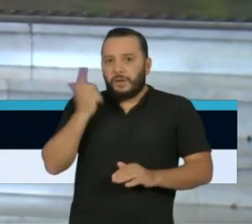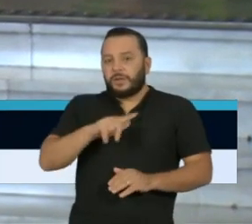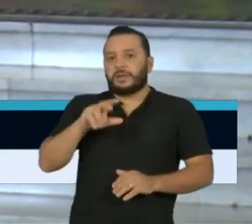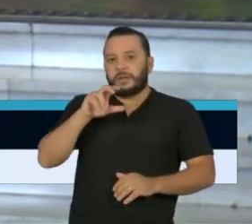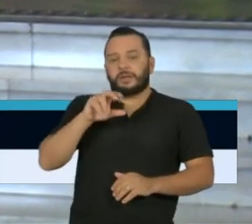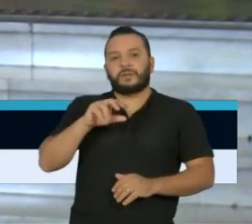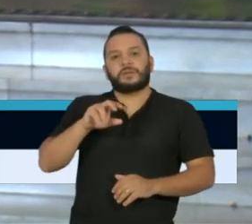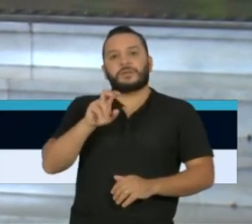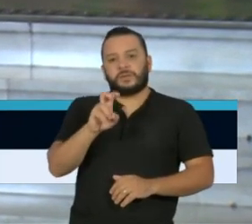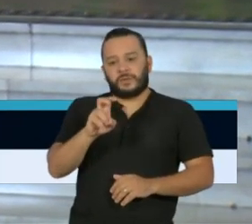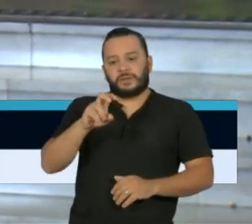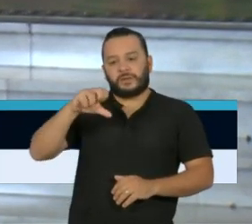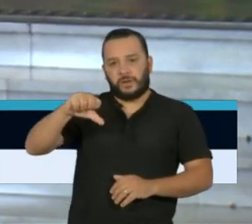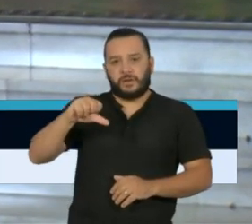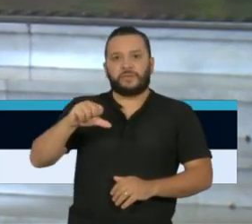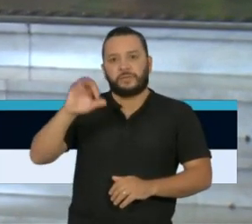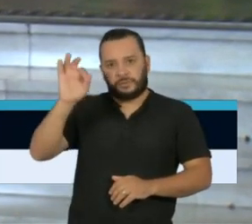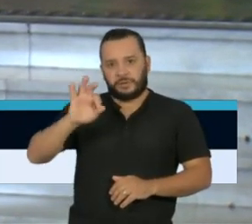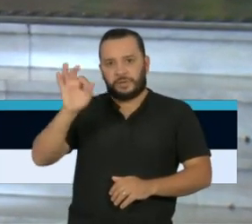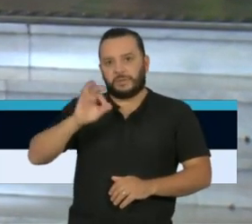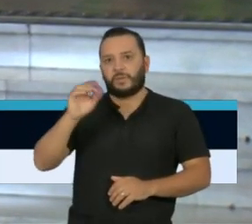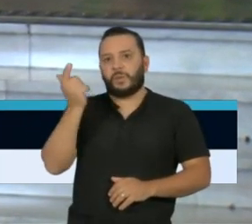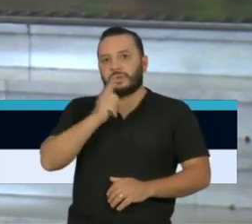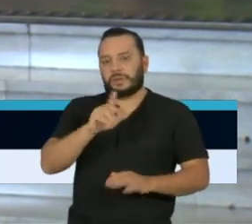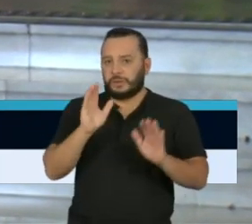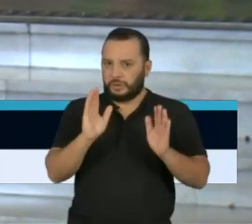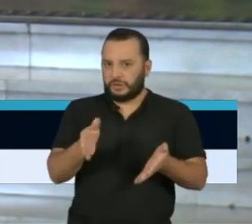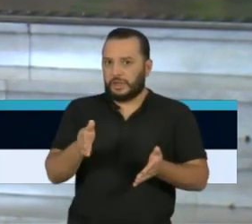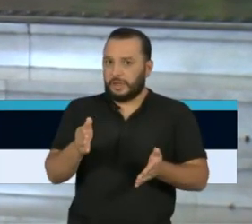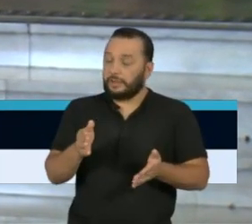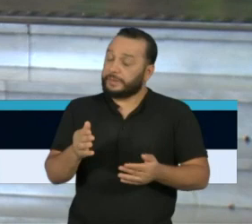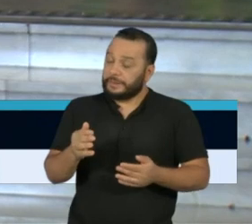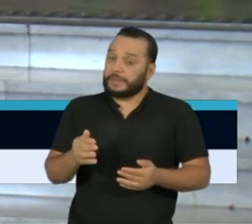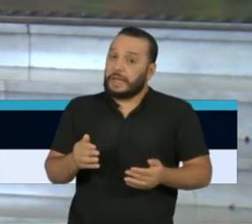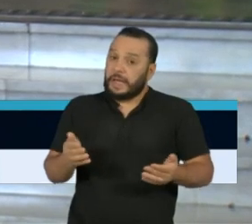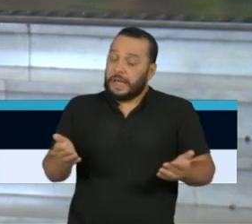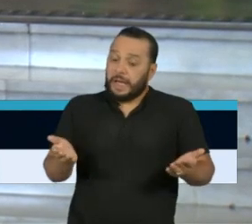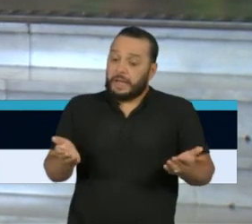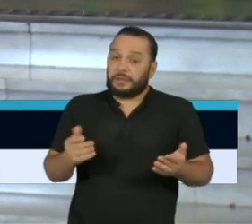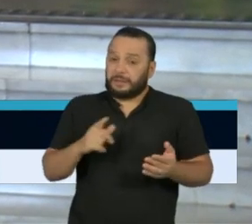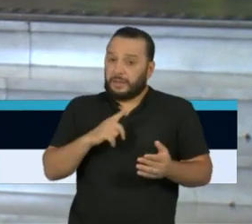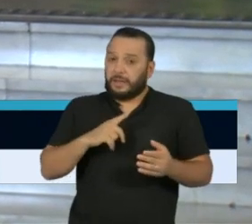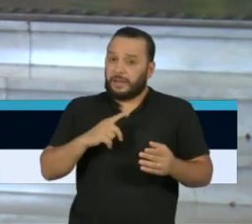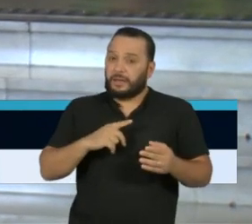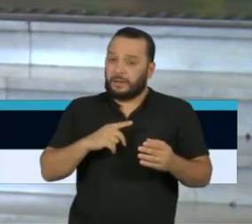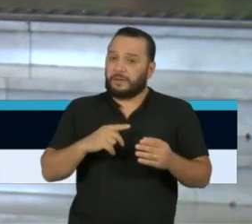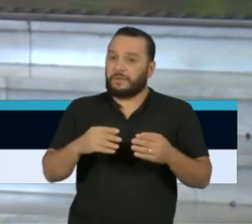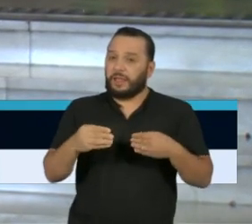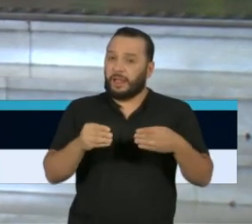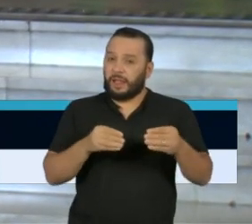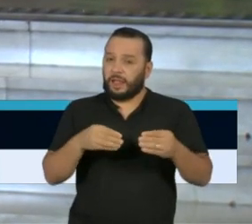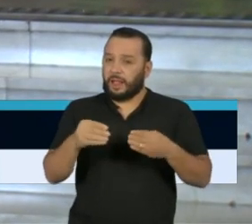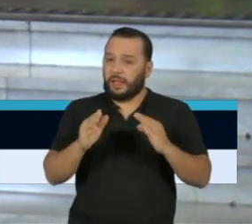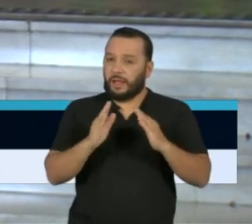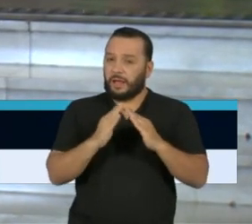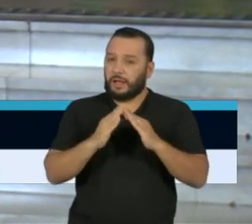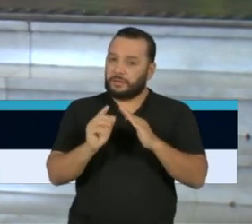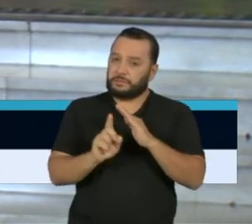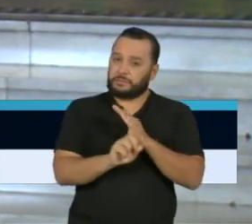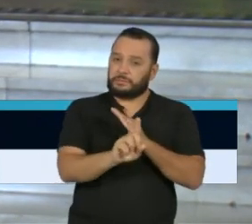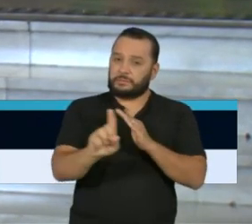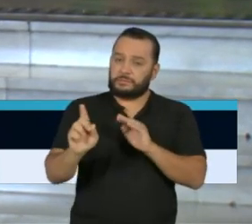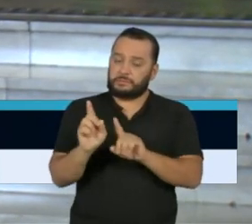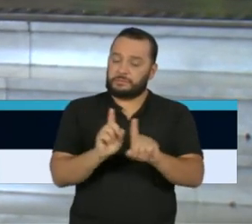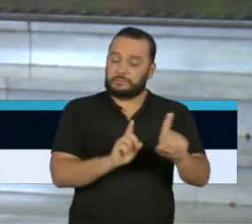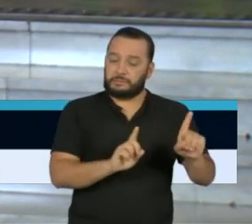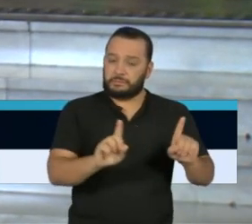Houve um relaxamento circunstancial, o que nos obriga a voltar a pedir, a solicitar, a recomendar que as